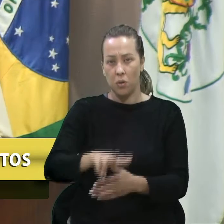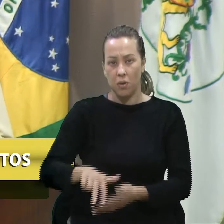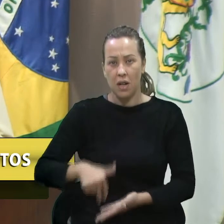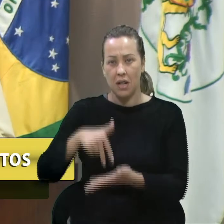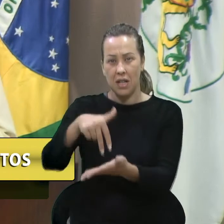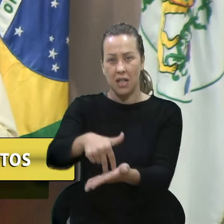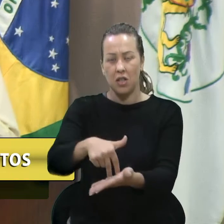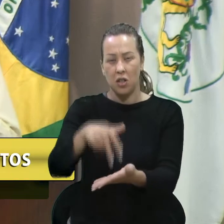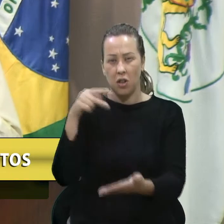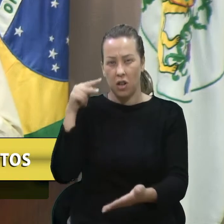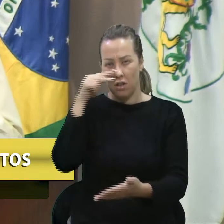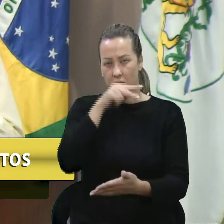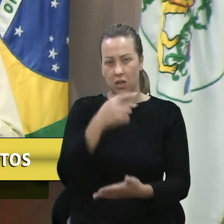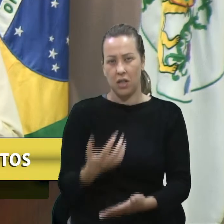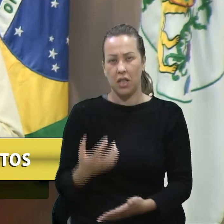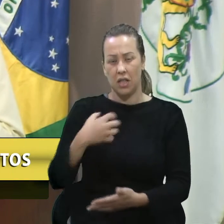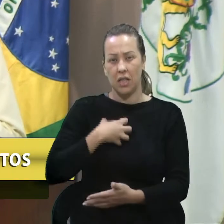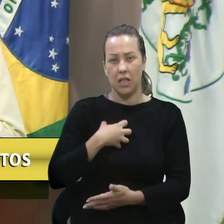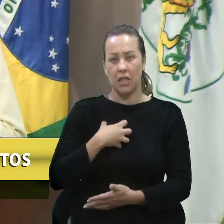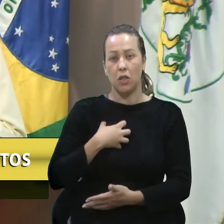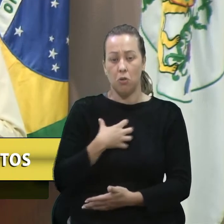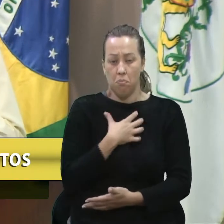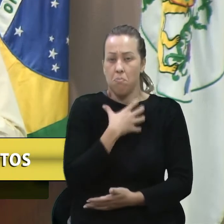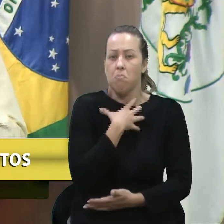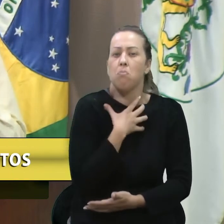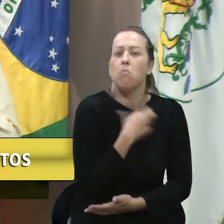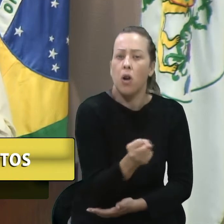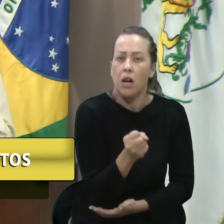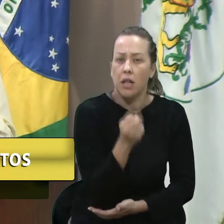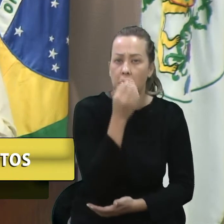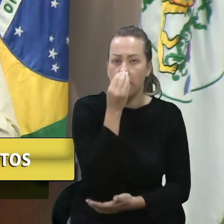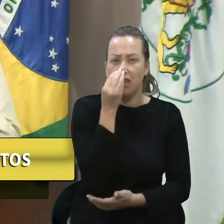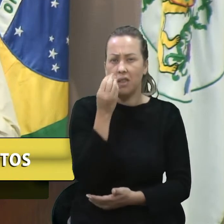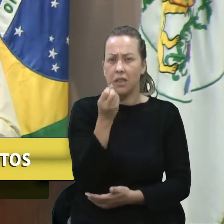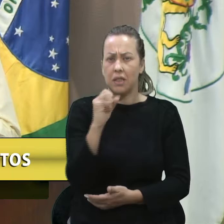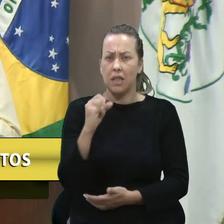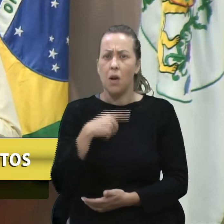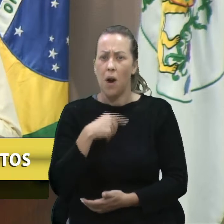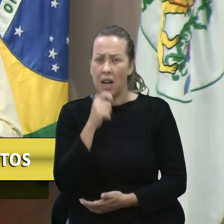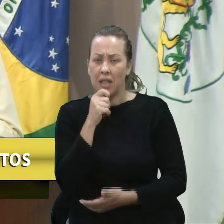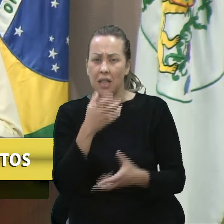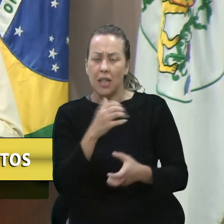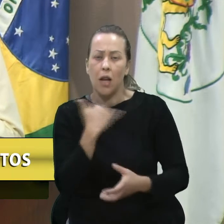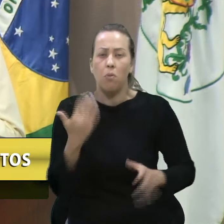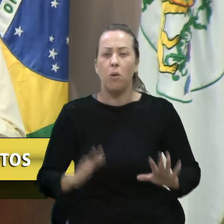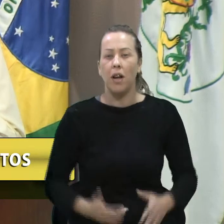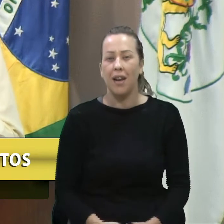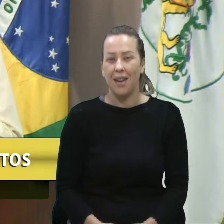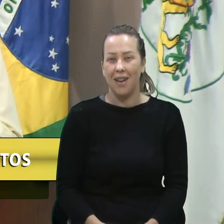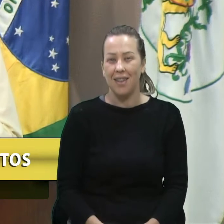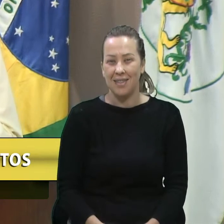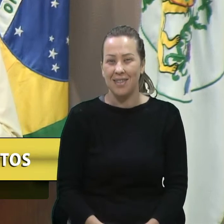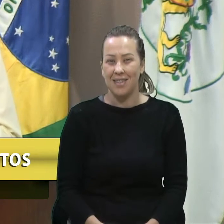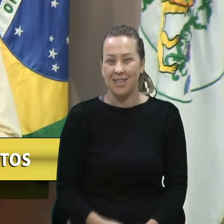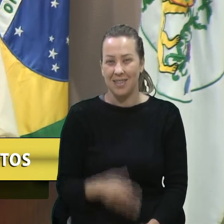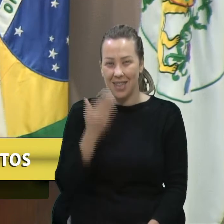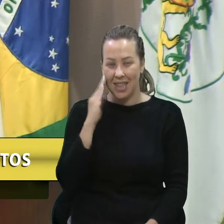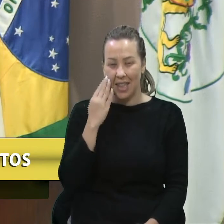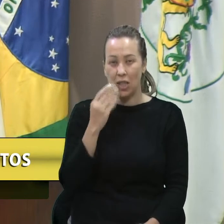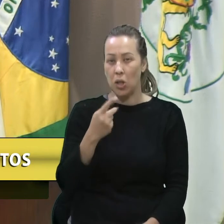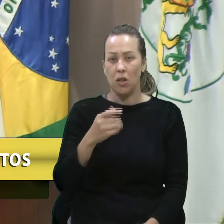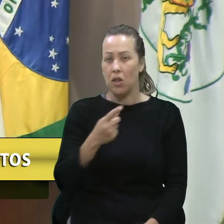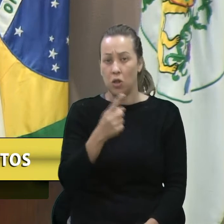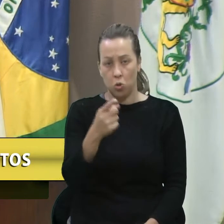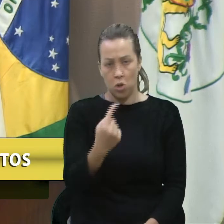nele o desejo por morte, porque ele disse, eu tenho tudo isso e ainda assim eu quero morrer. Então o que a gente fala? Você não